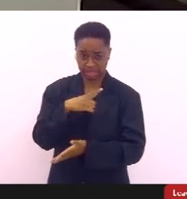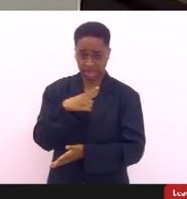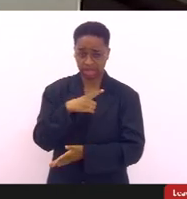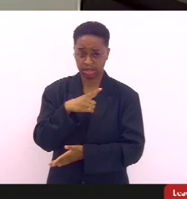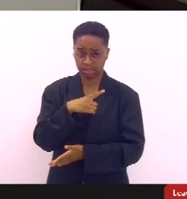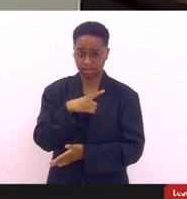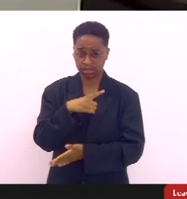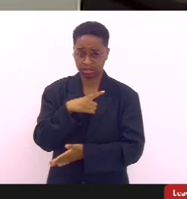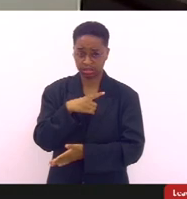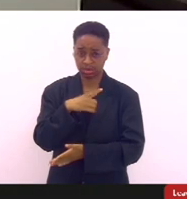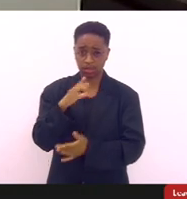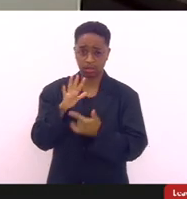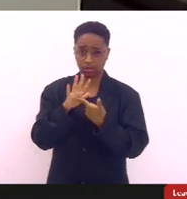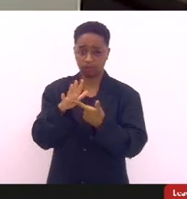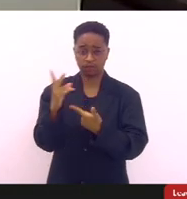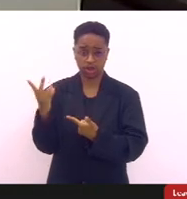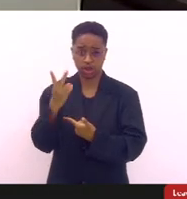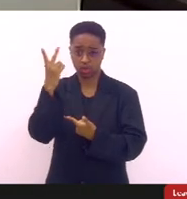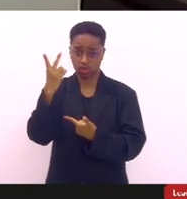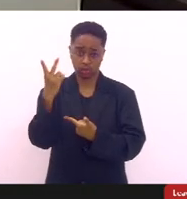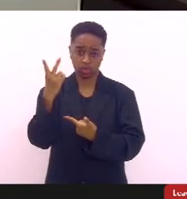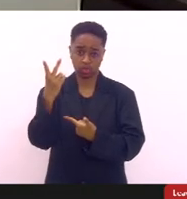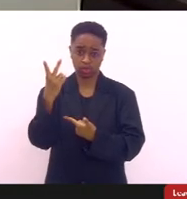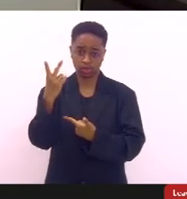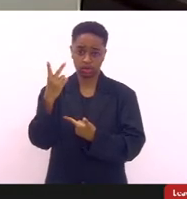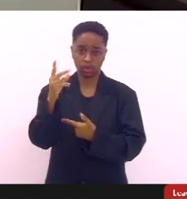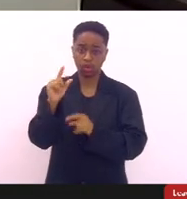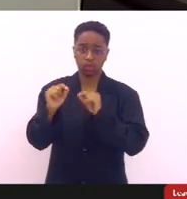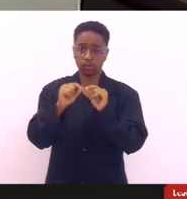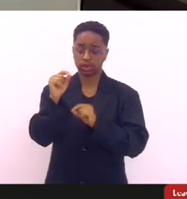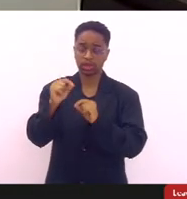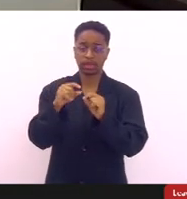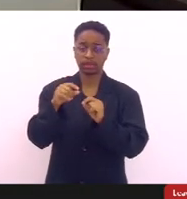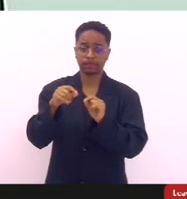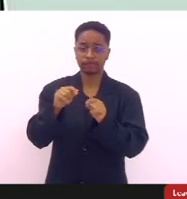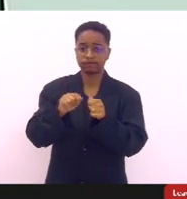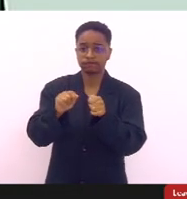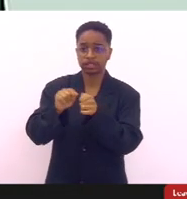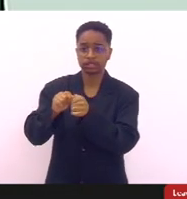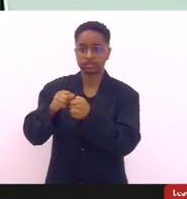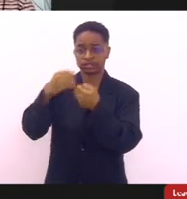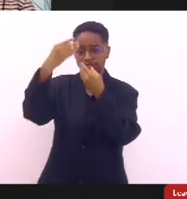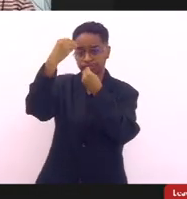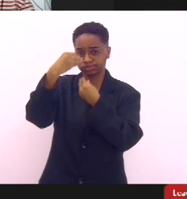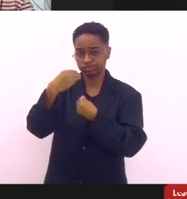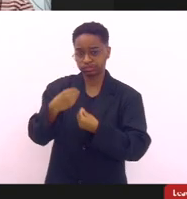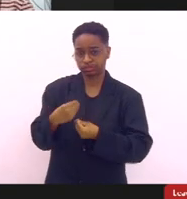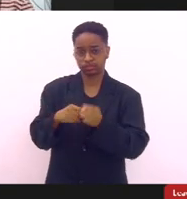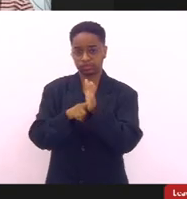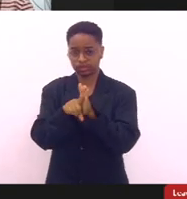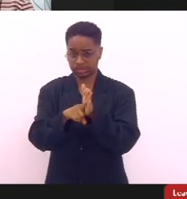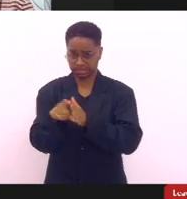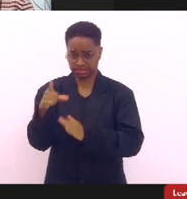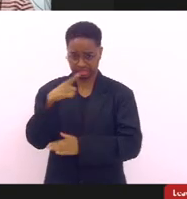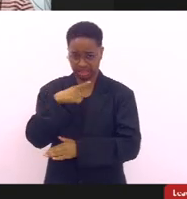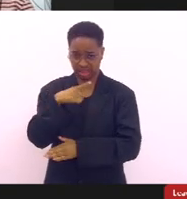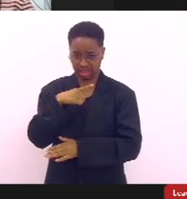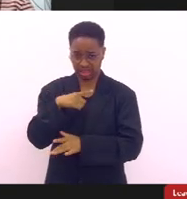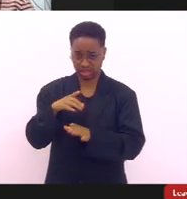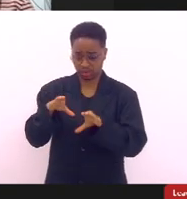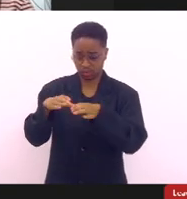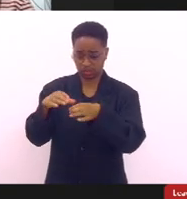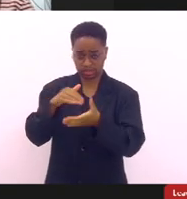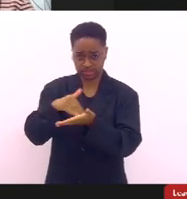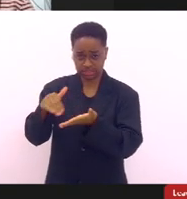uma tomada de preço do que seja esse screen radiológico de ingresso? Isso foi pensado pela